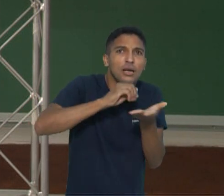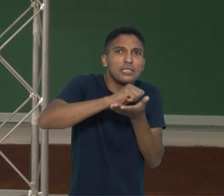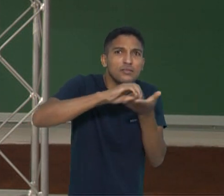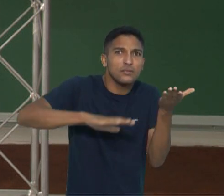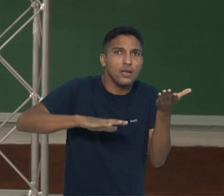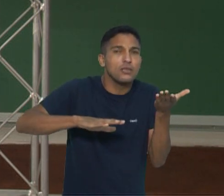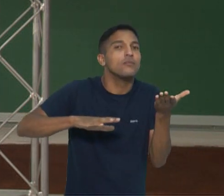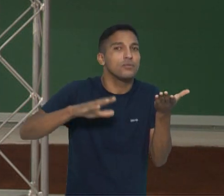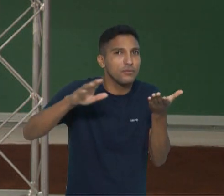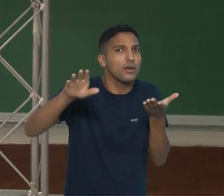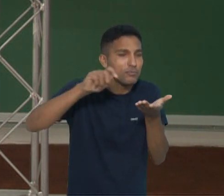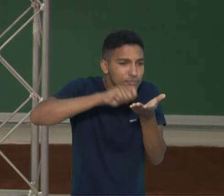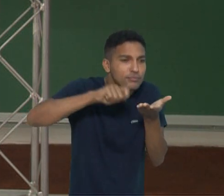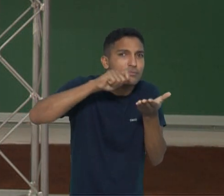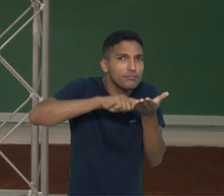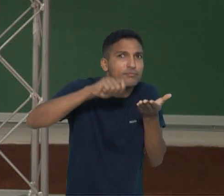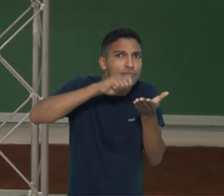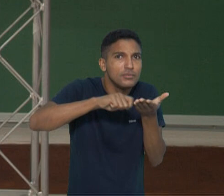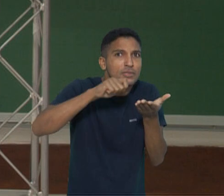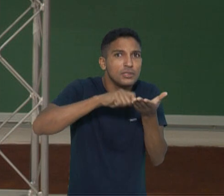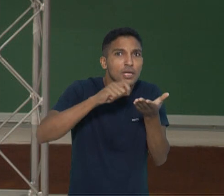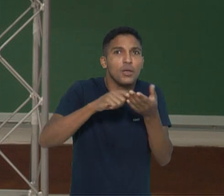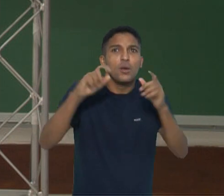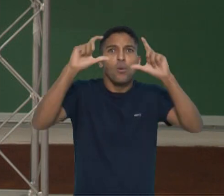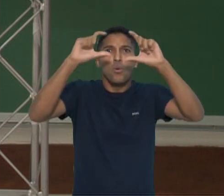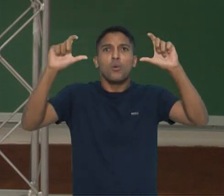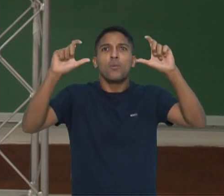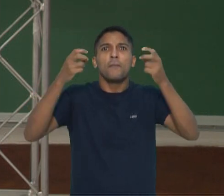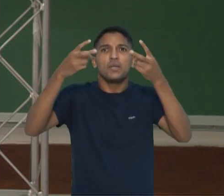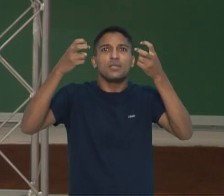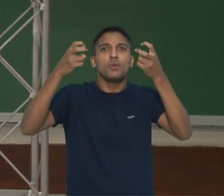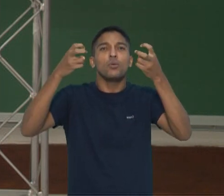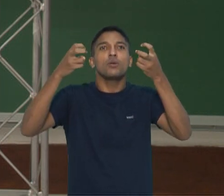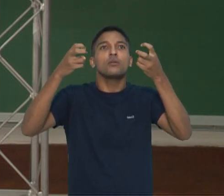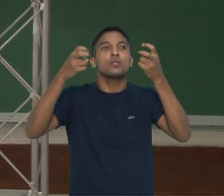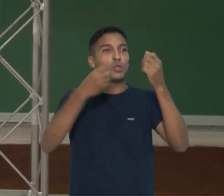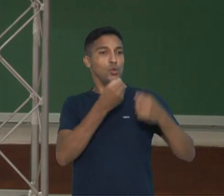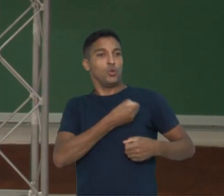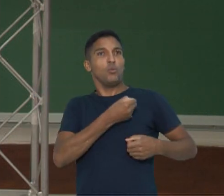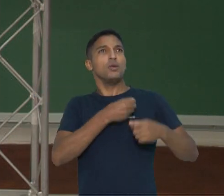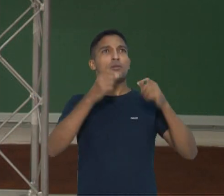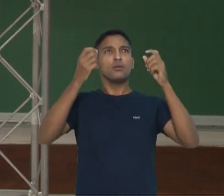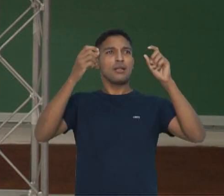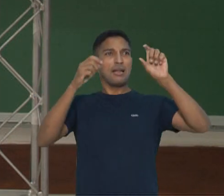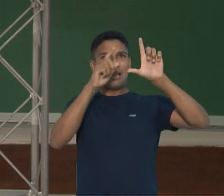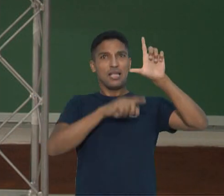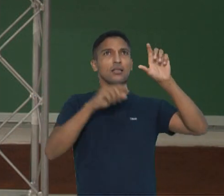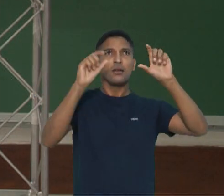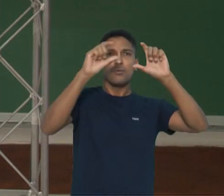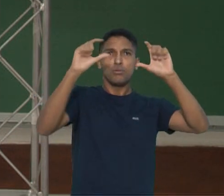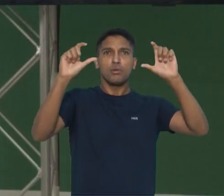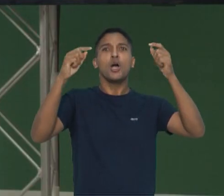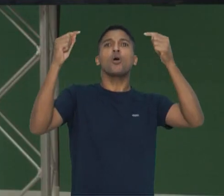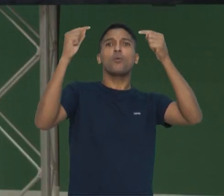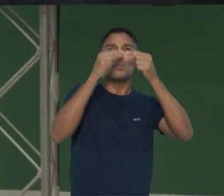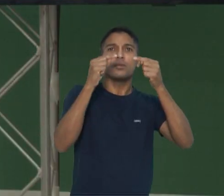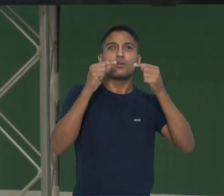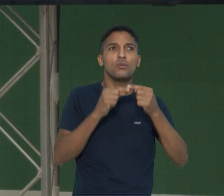fornecendo. Então, a primeira coisa que a gente já identifica pelos dados do exercício é de que os focos estão